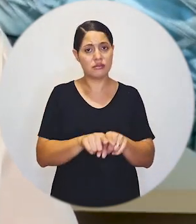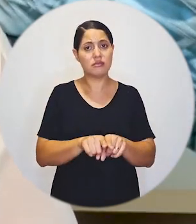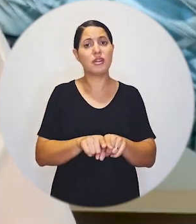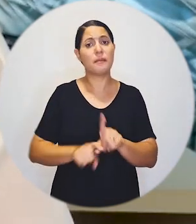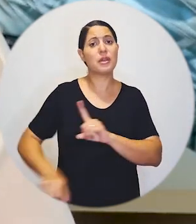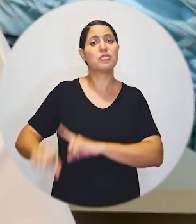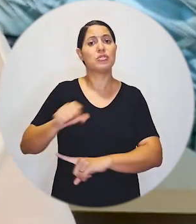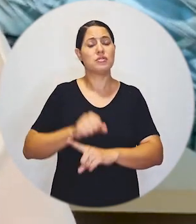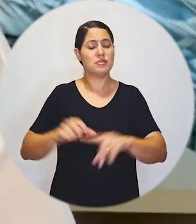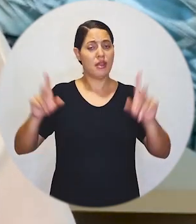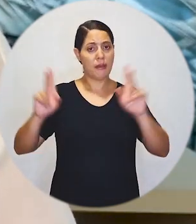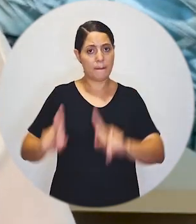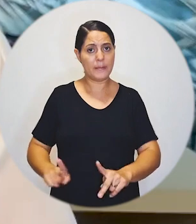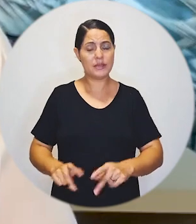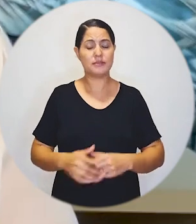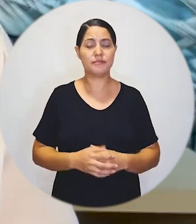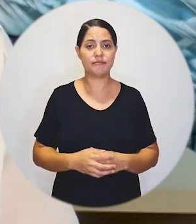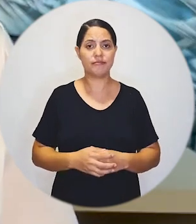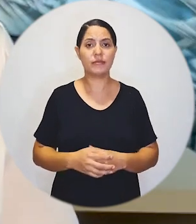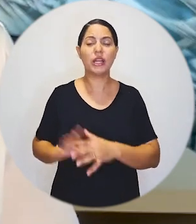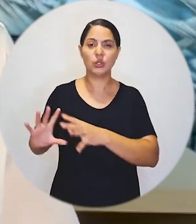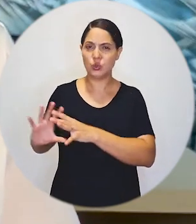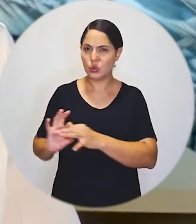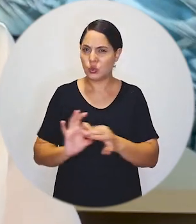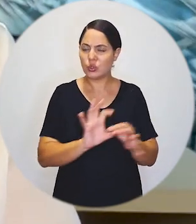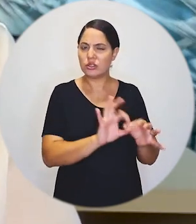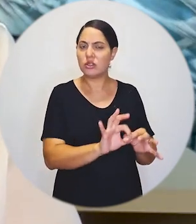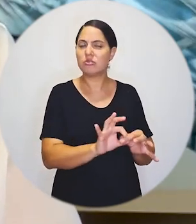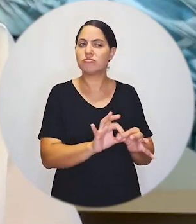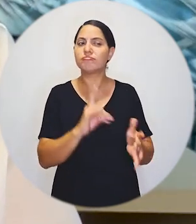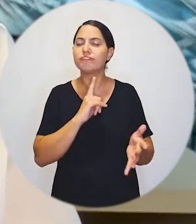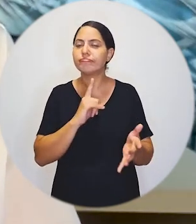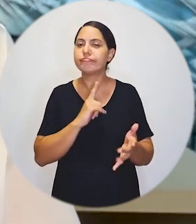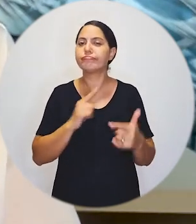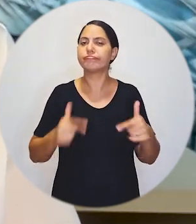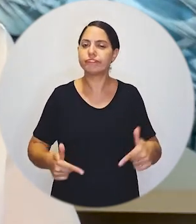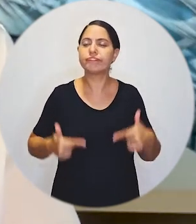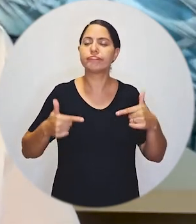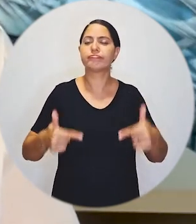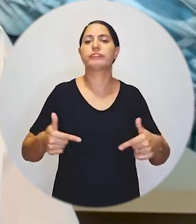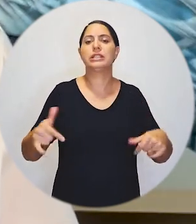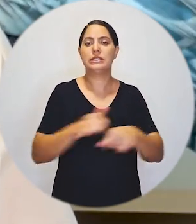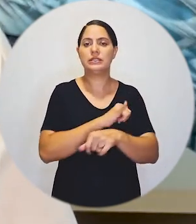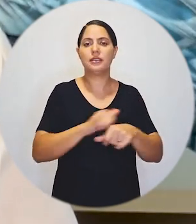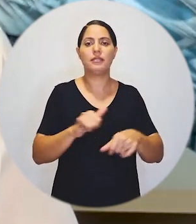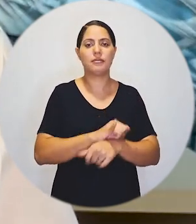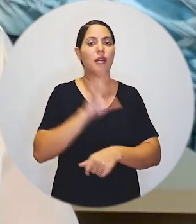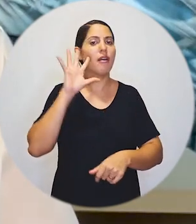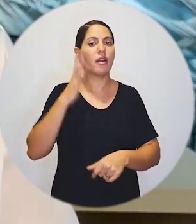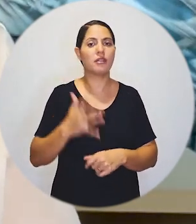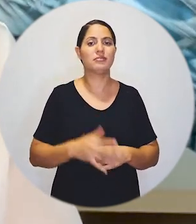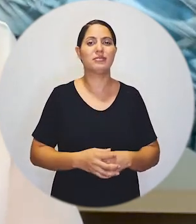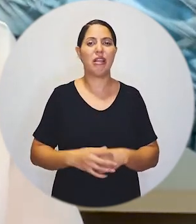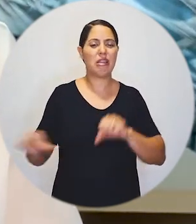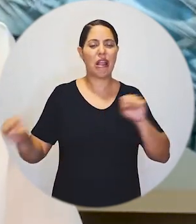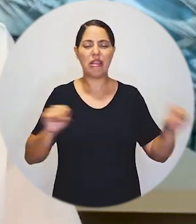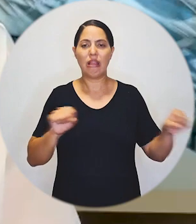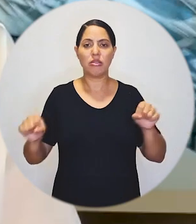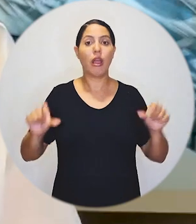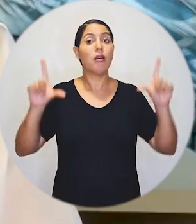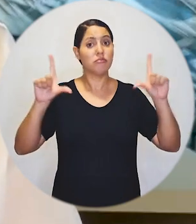quanto a pacificação social. Na ponta, isso se traduz em uma atuação mais resolutiva,